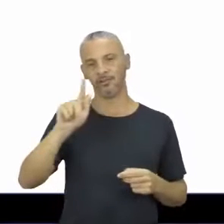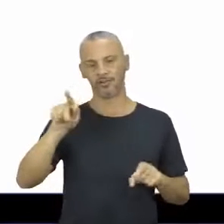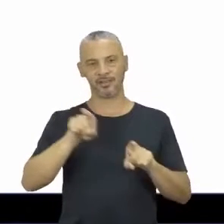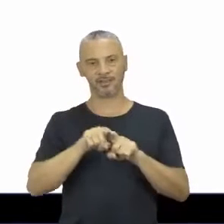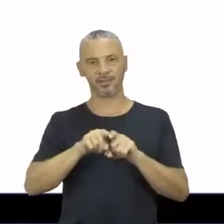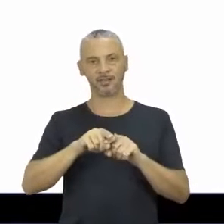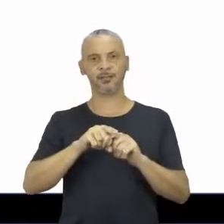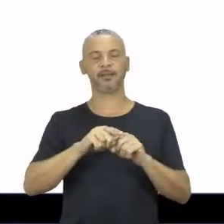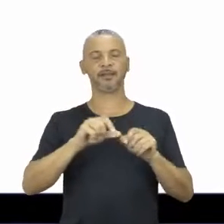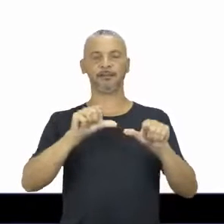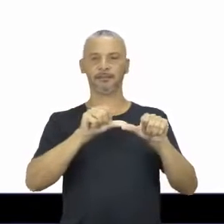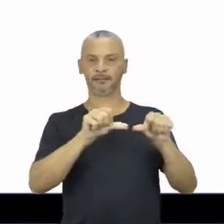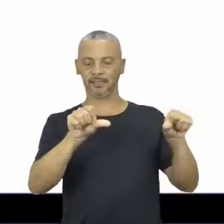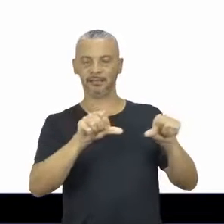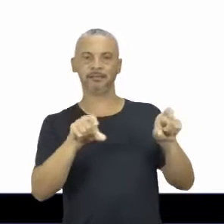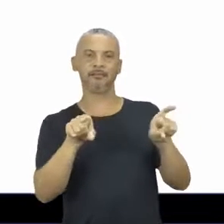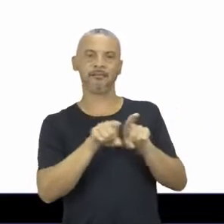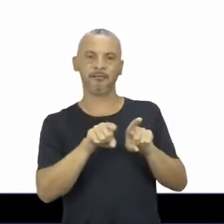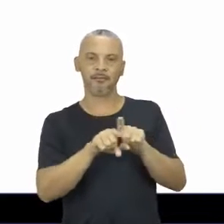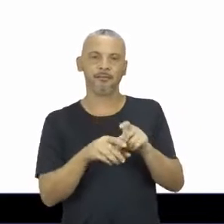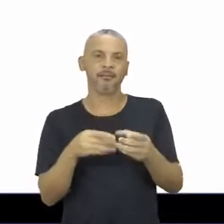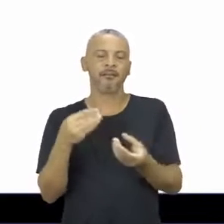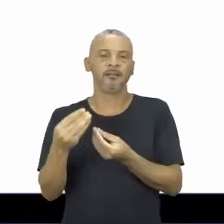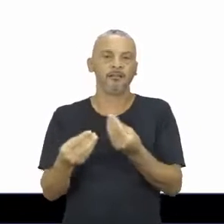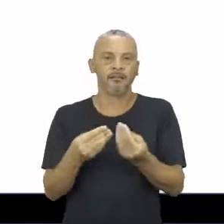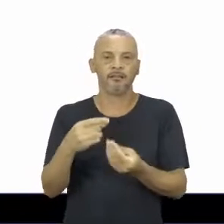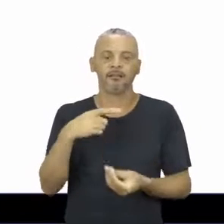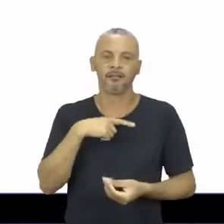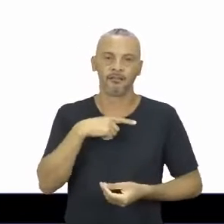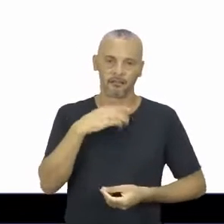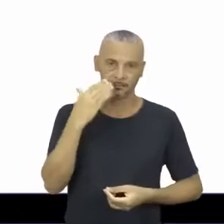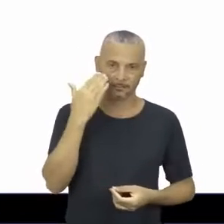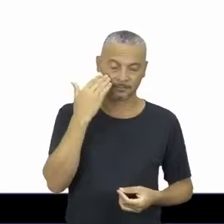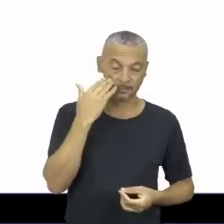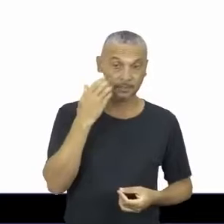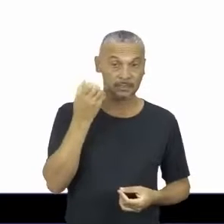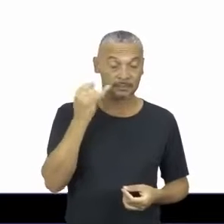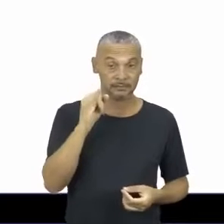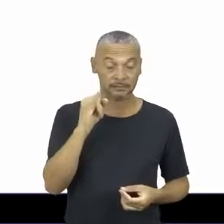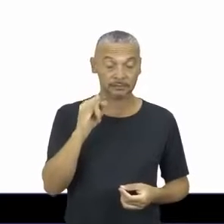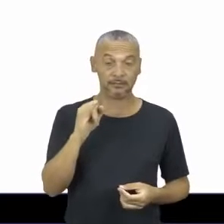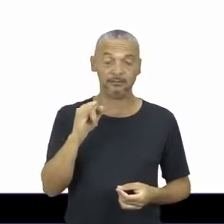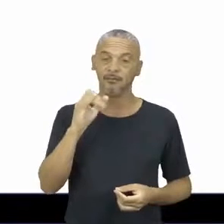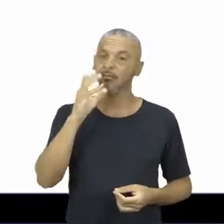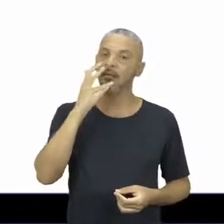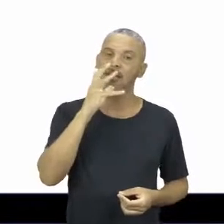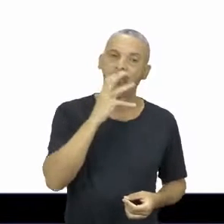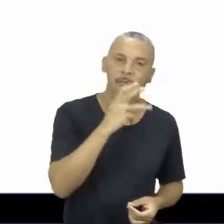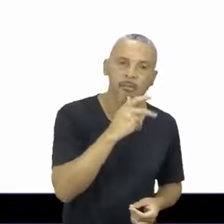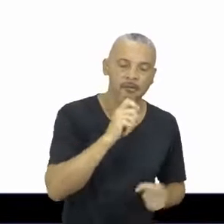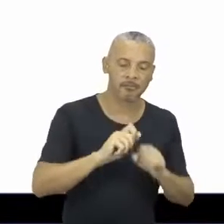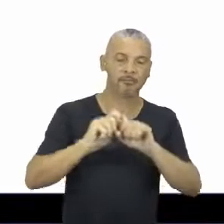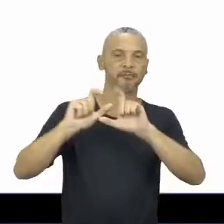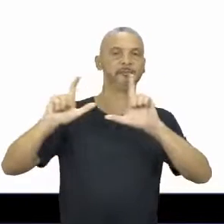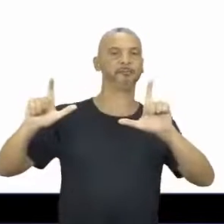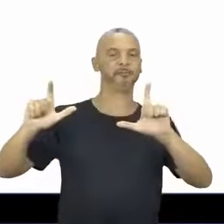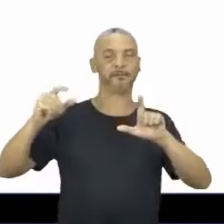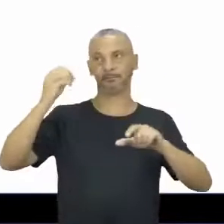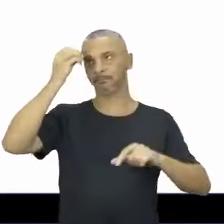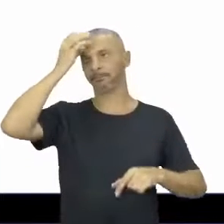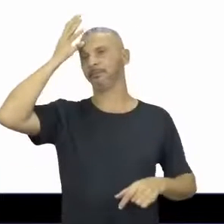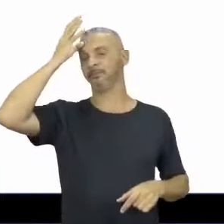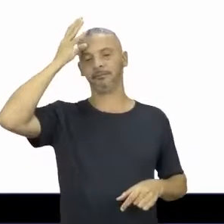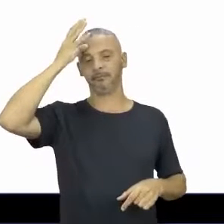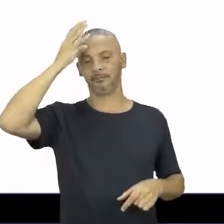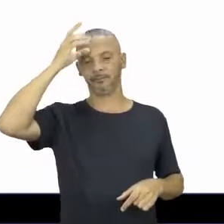senha. Eles vão estar entrando aqui normalmente como costumam fazer, tá? Caso faz muito tempo que não acessa a sede e não lembra a senha,